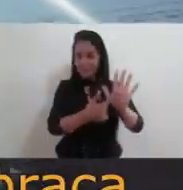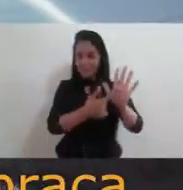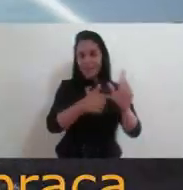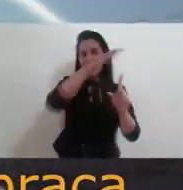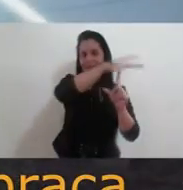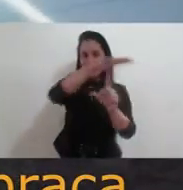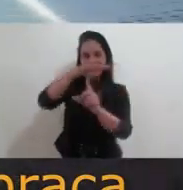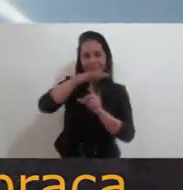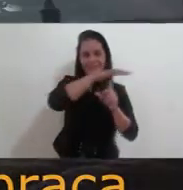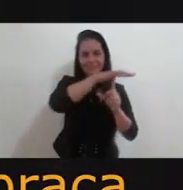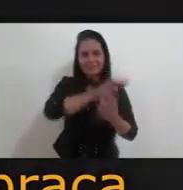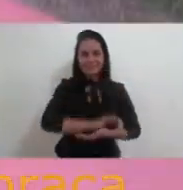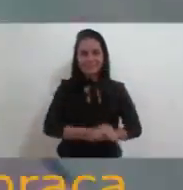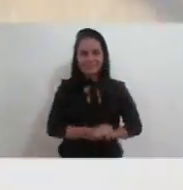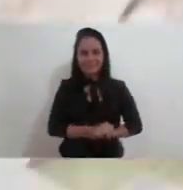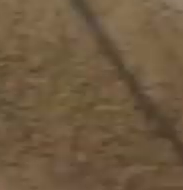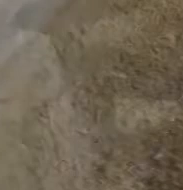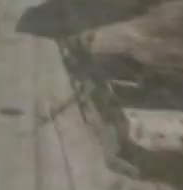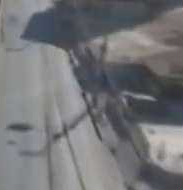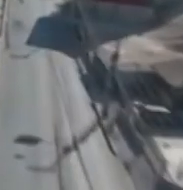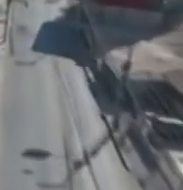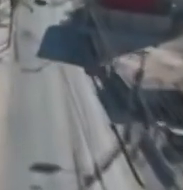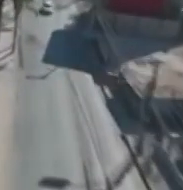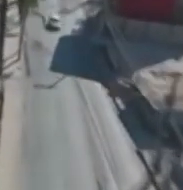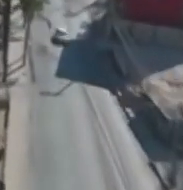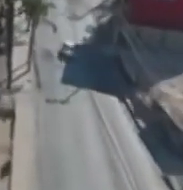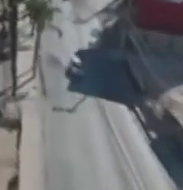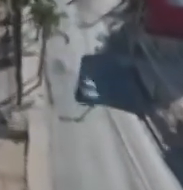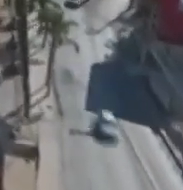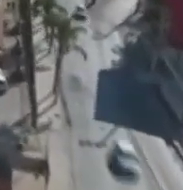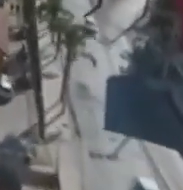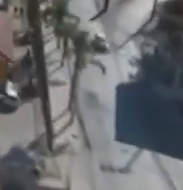Agora com vocês, a praça.